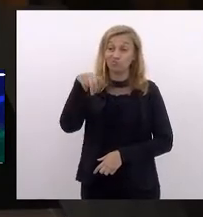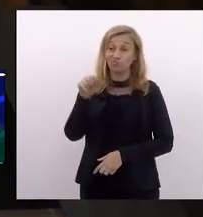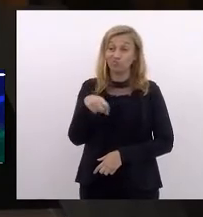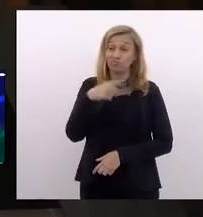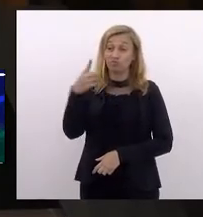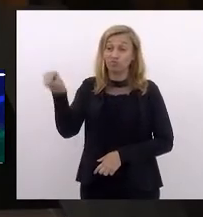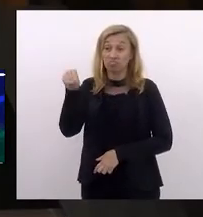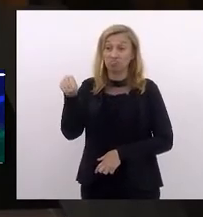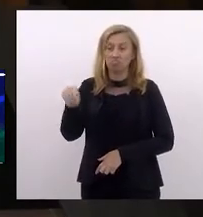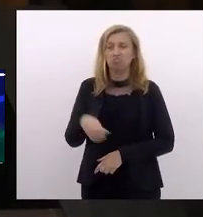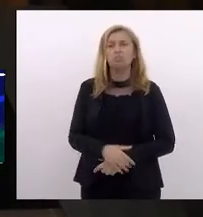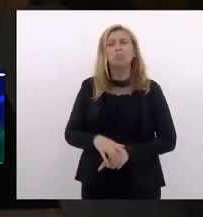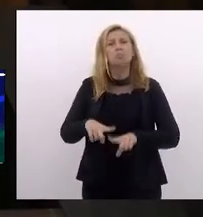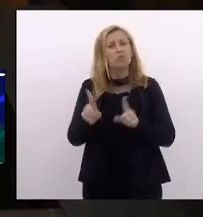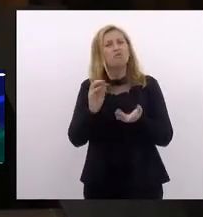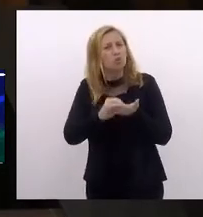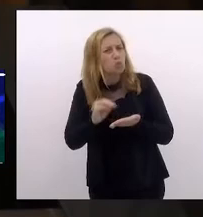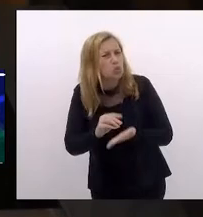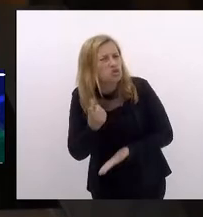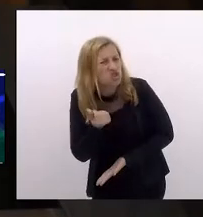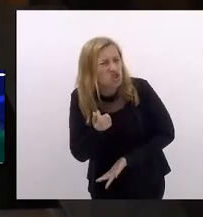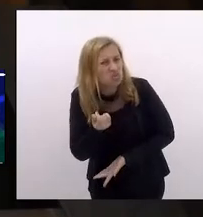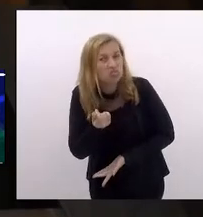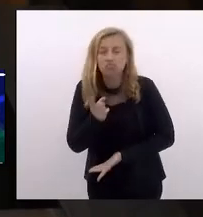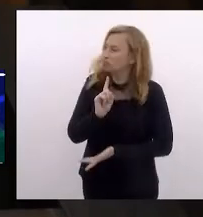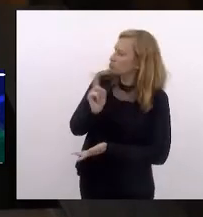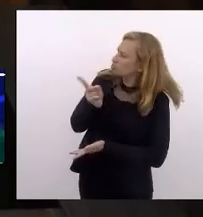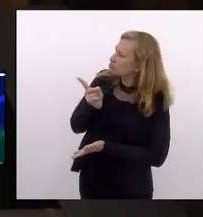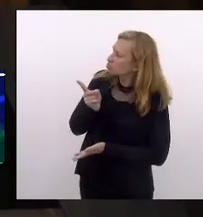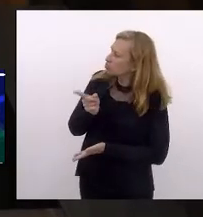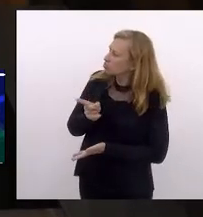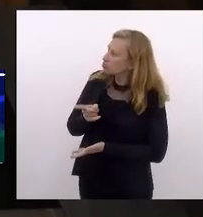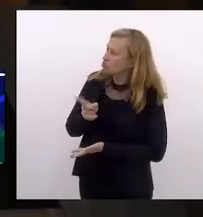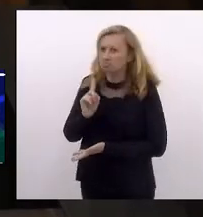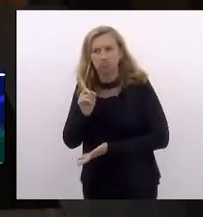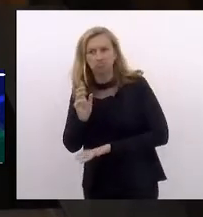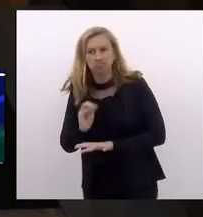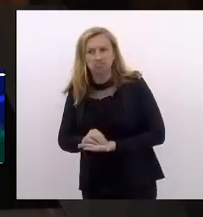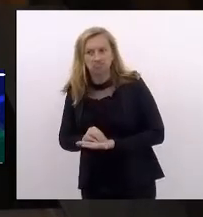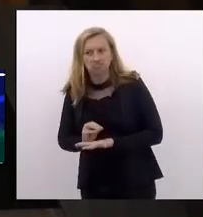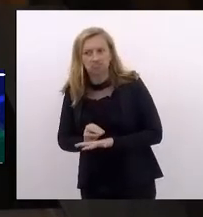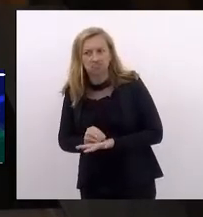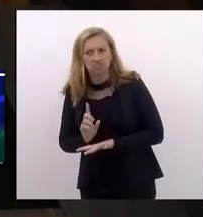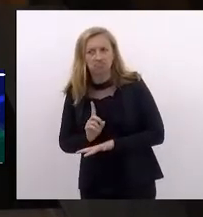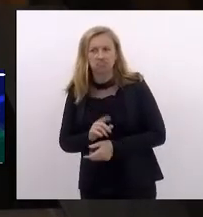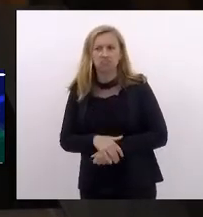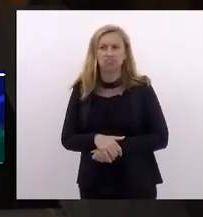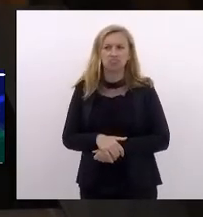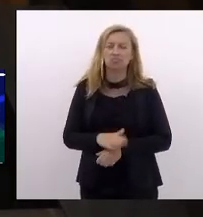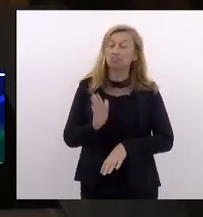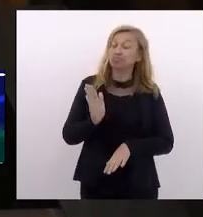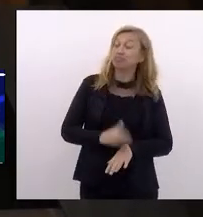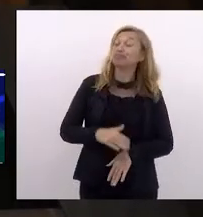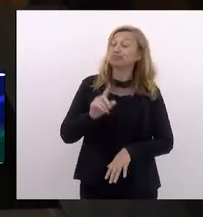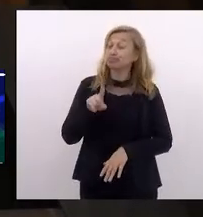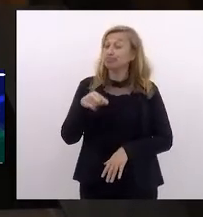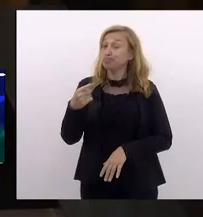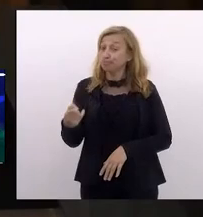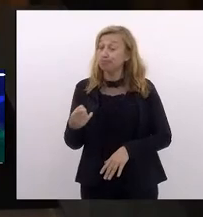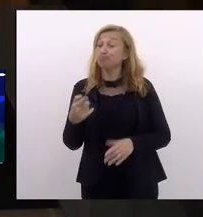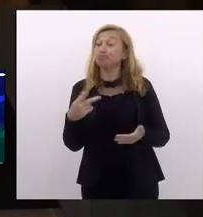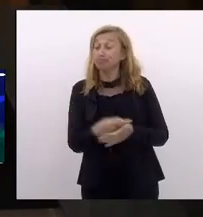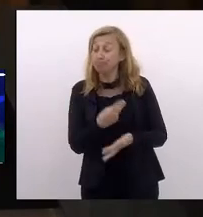não mas faltou dinheiro não não faltou dinheiro esse é mais um índice